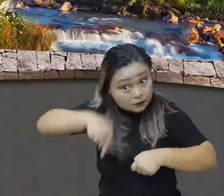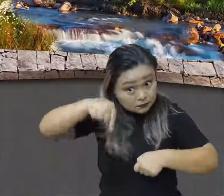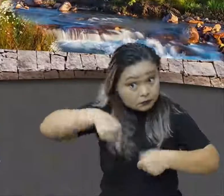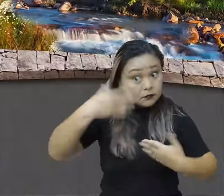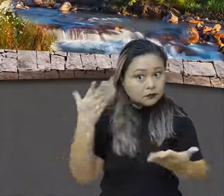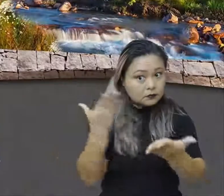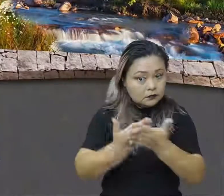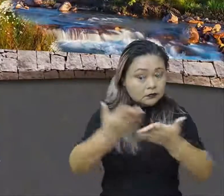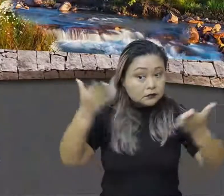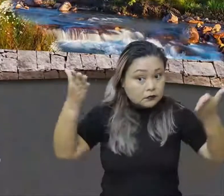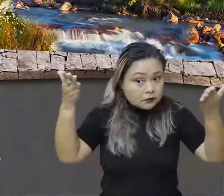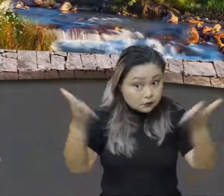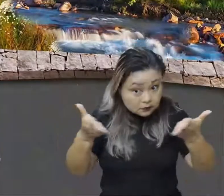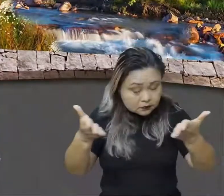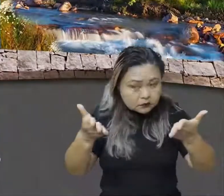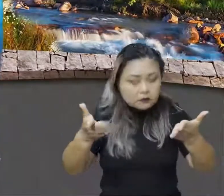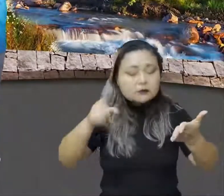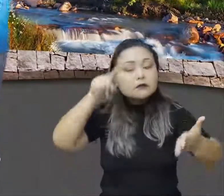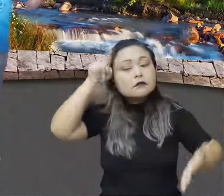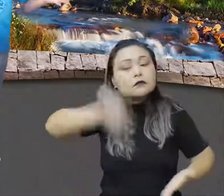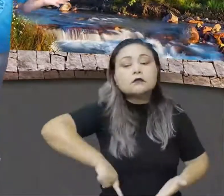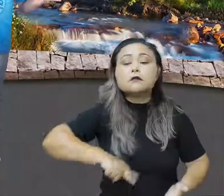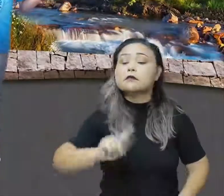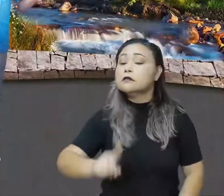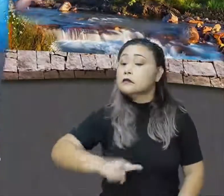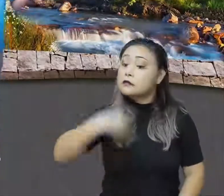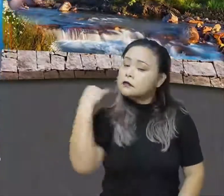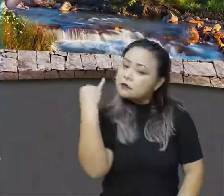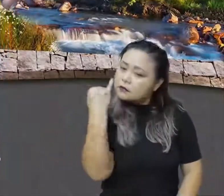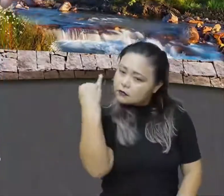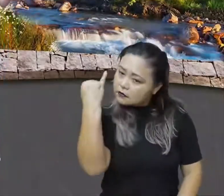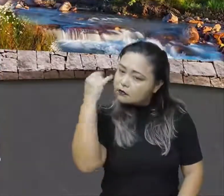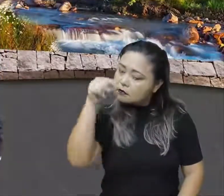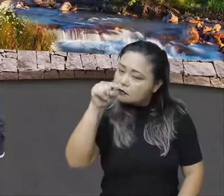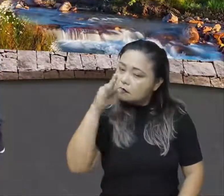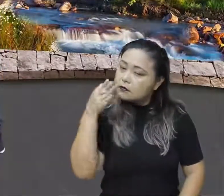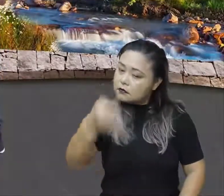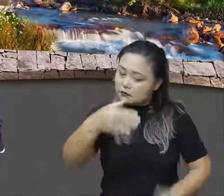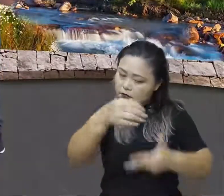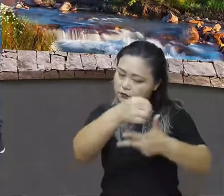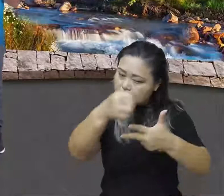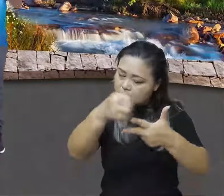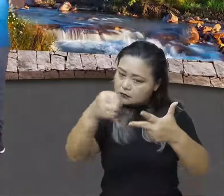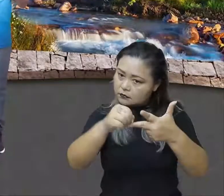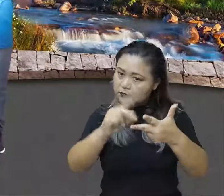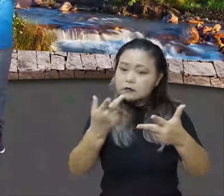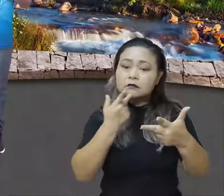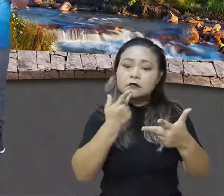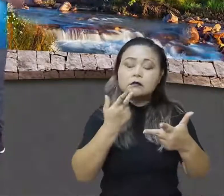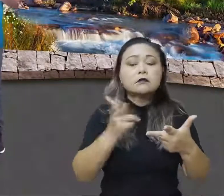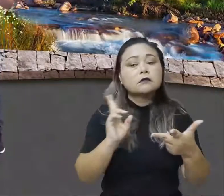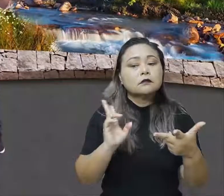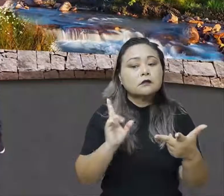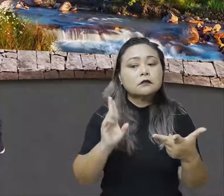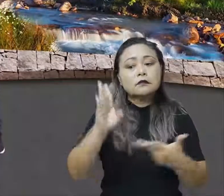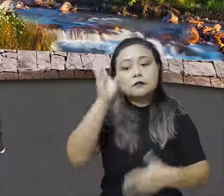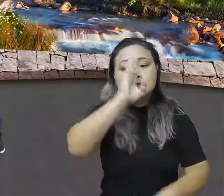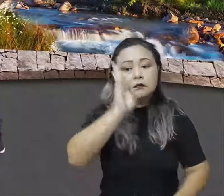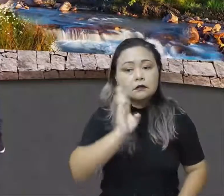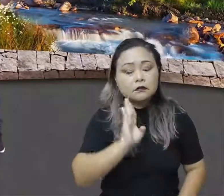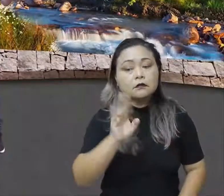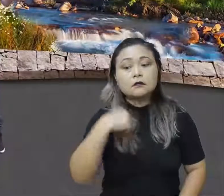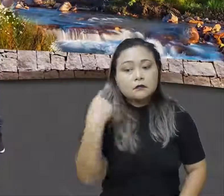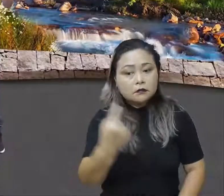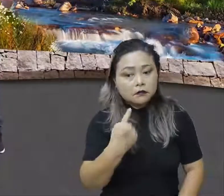hoje, ela é super importante para o Enem. Nós já falamos do Brasil, que é o